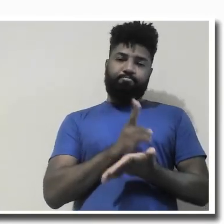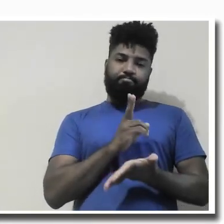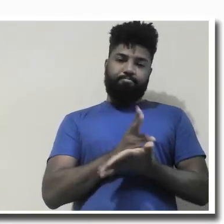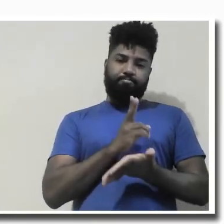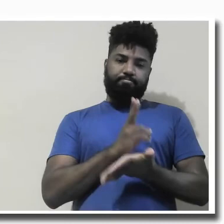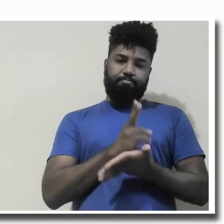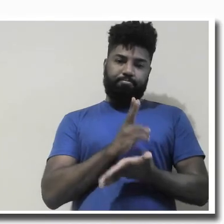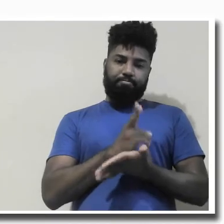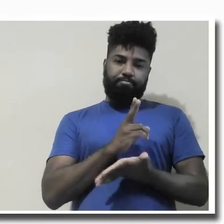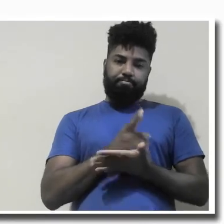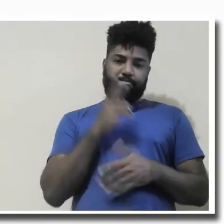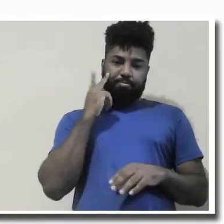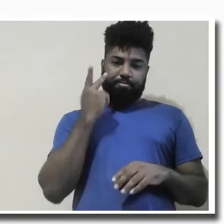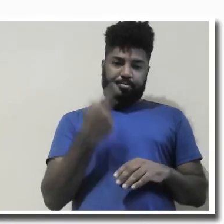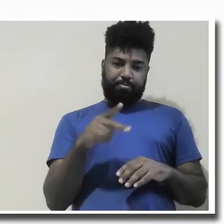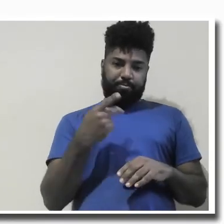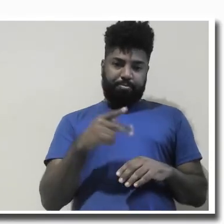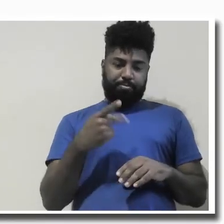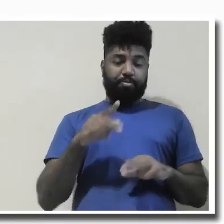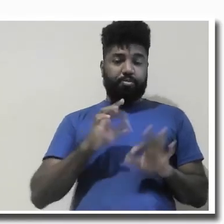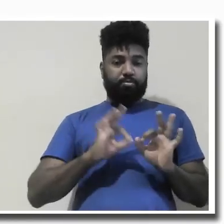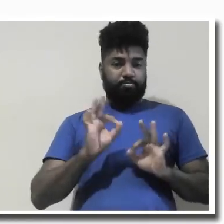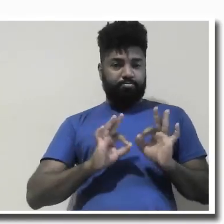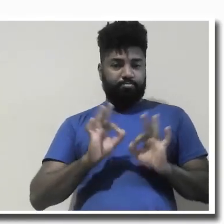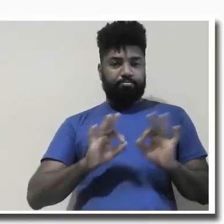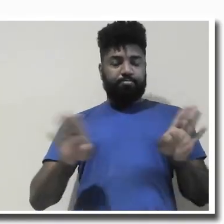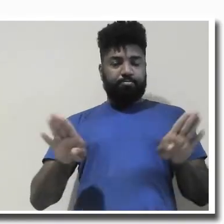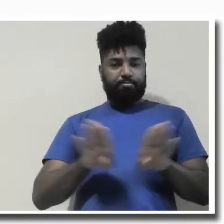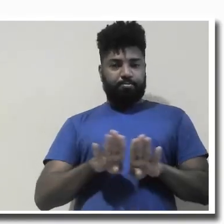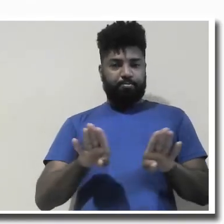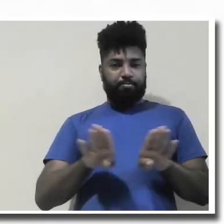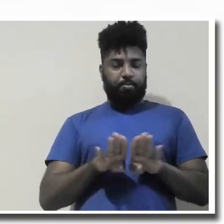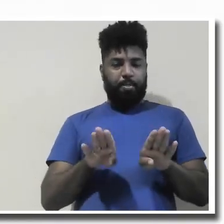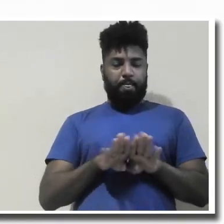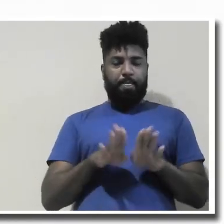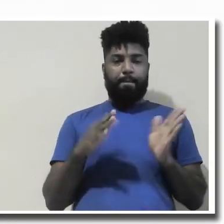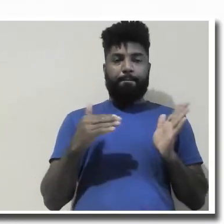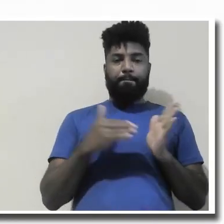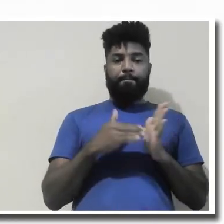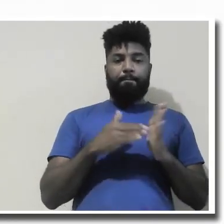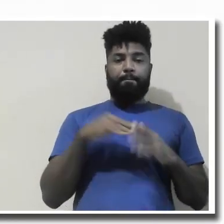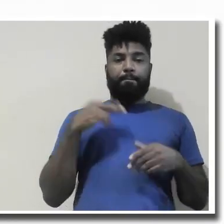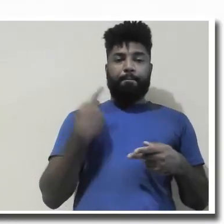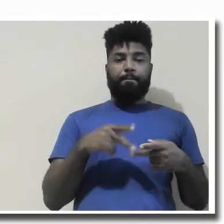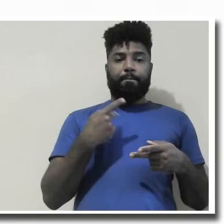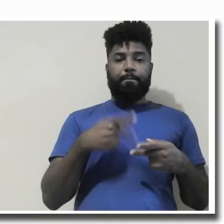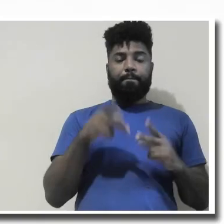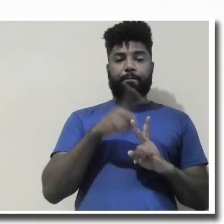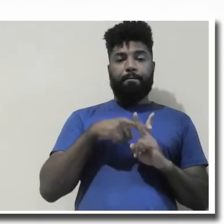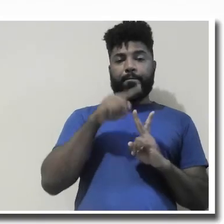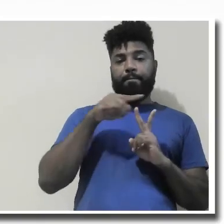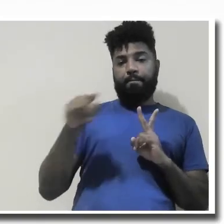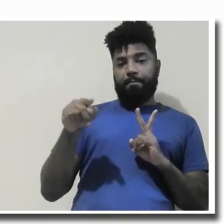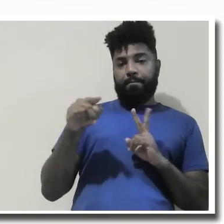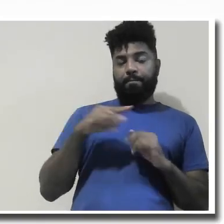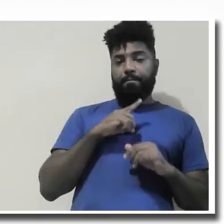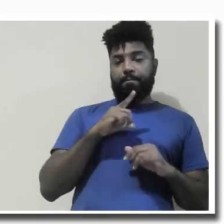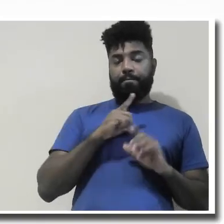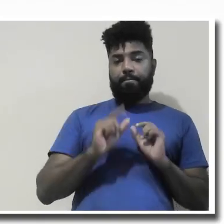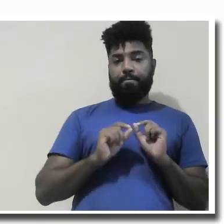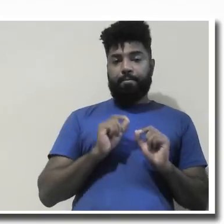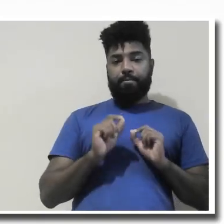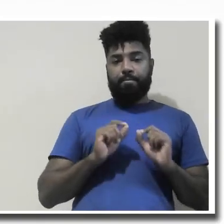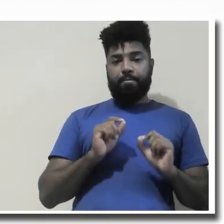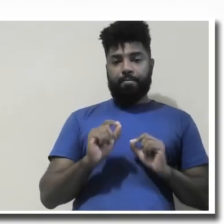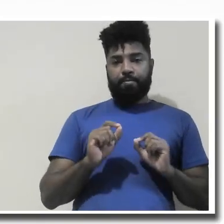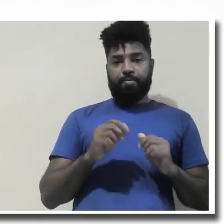e a propriedade pode ser utilizada. Como última propriedade de radiciação, temos que,